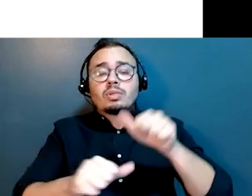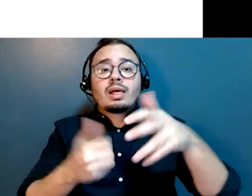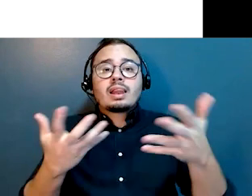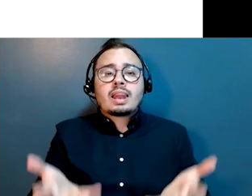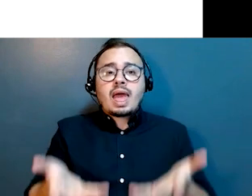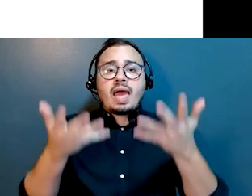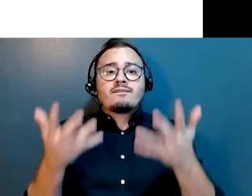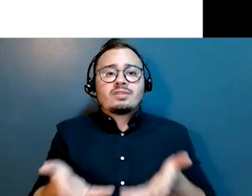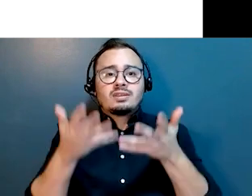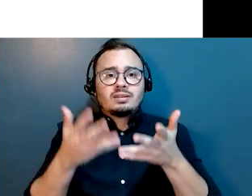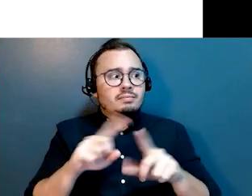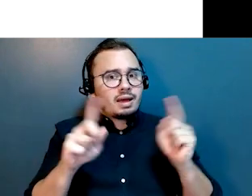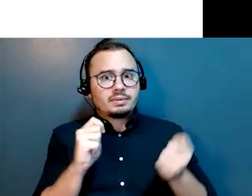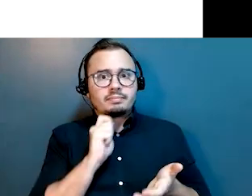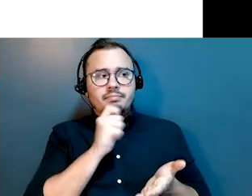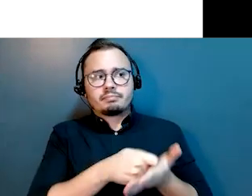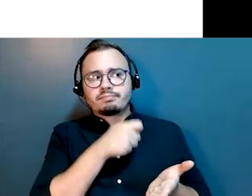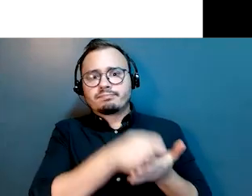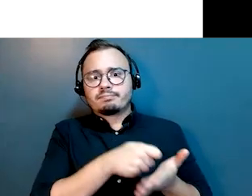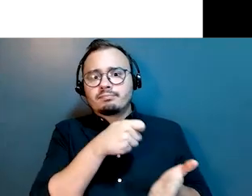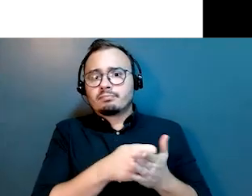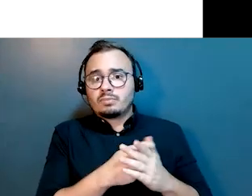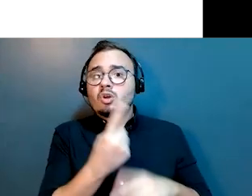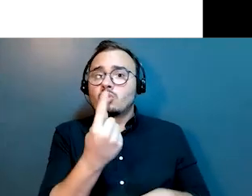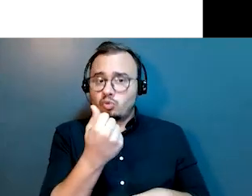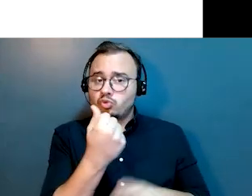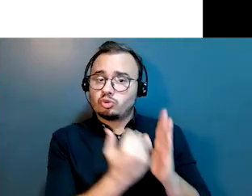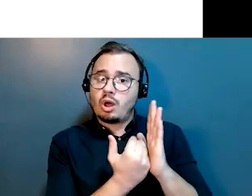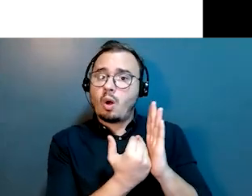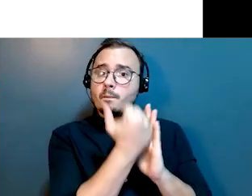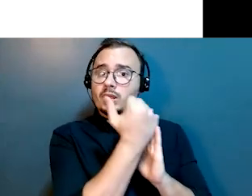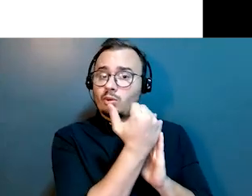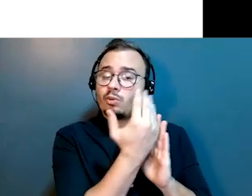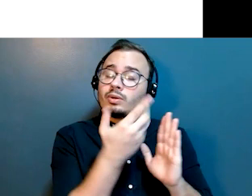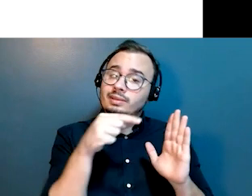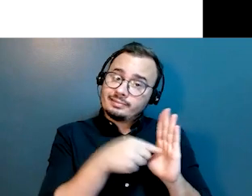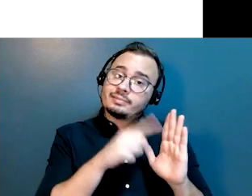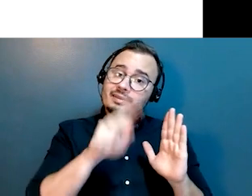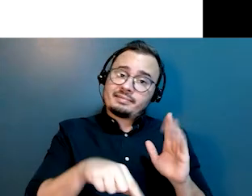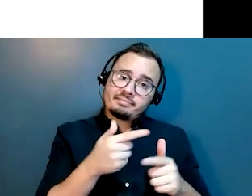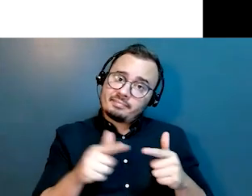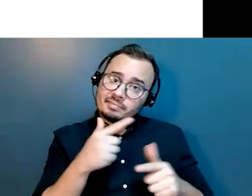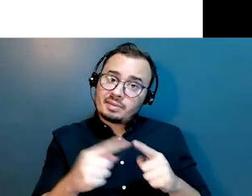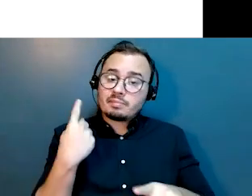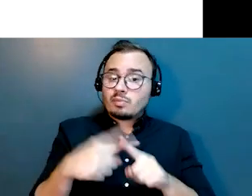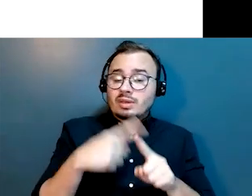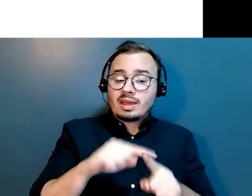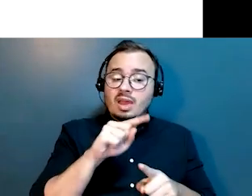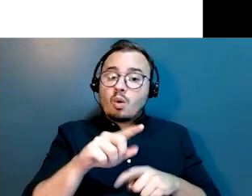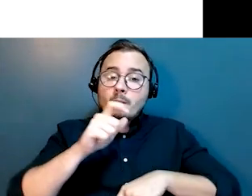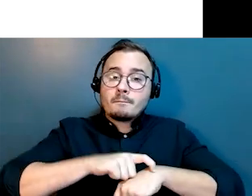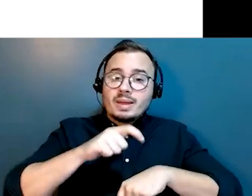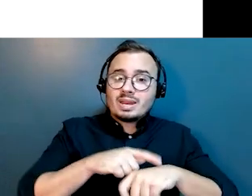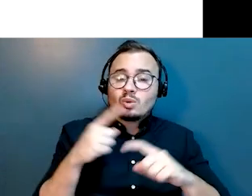representa um gasto fixo, um aumento fixo no gasto, para resolver uma demanda temporária. E aí